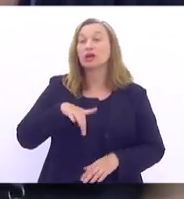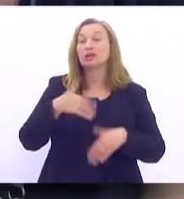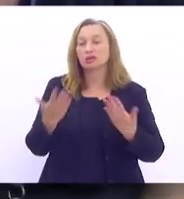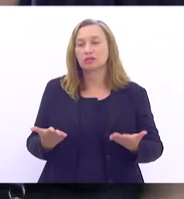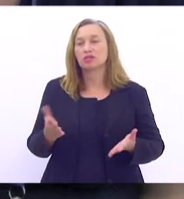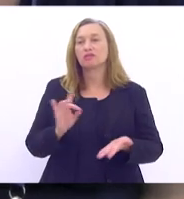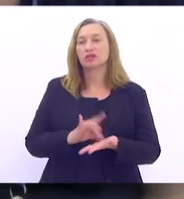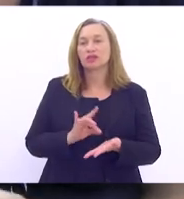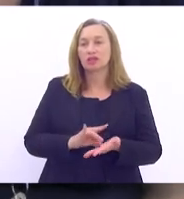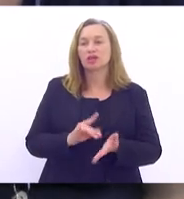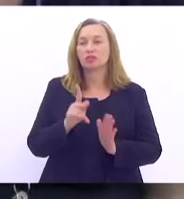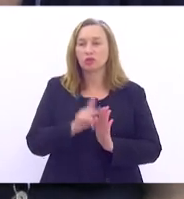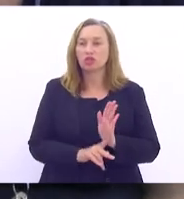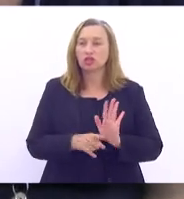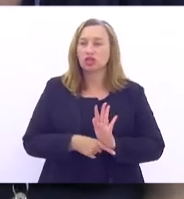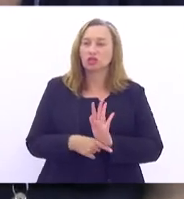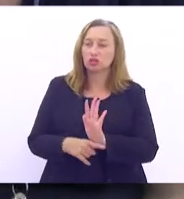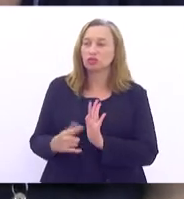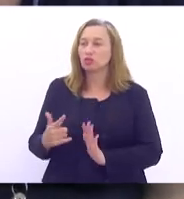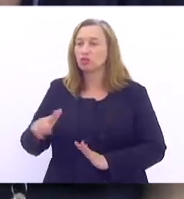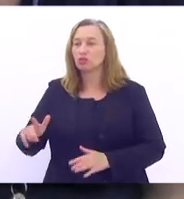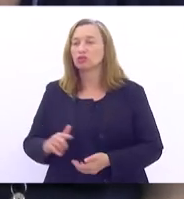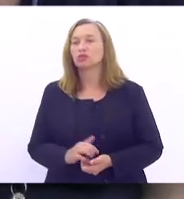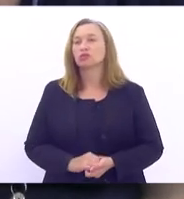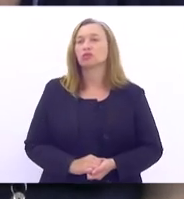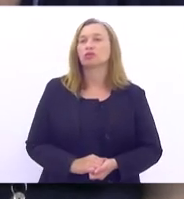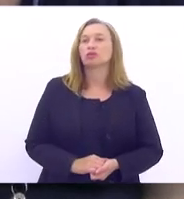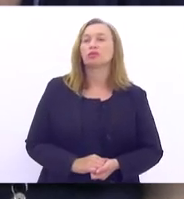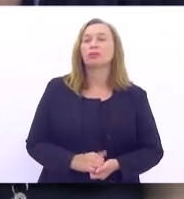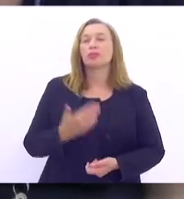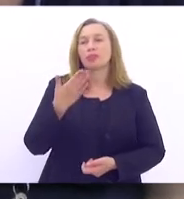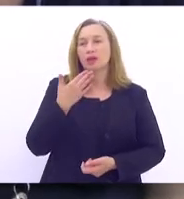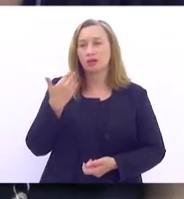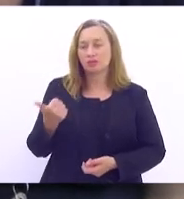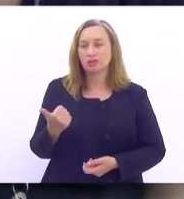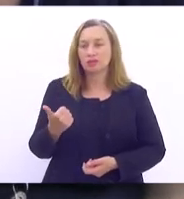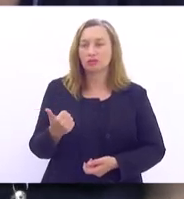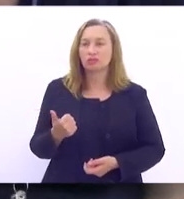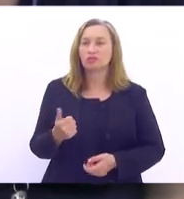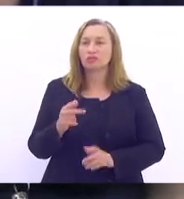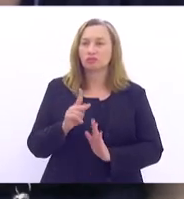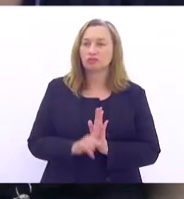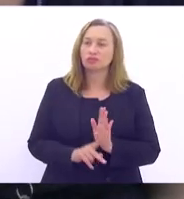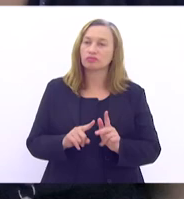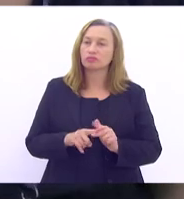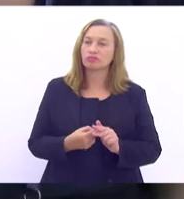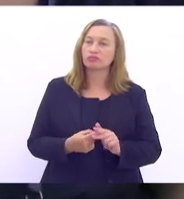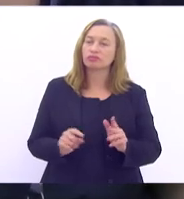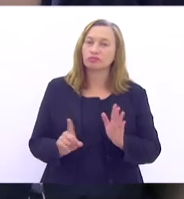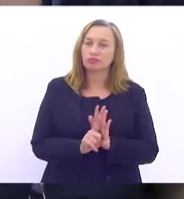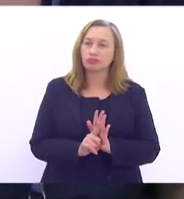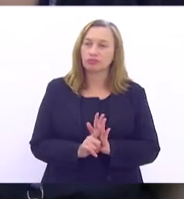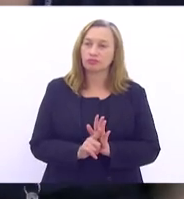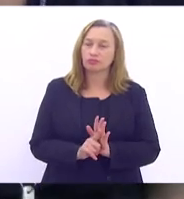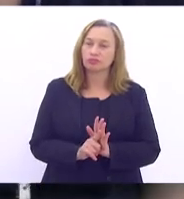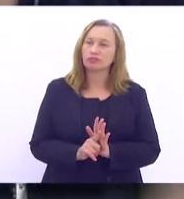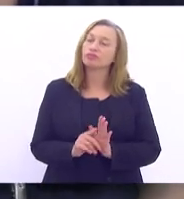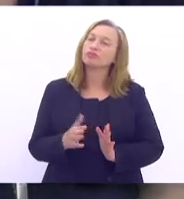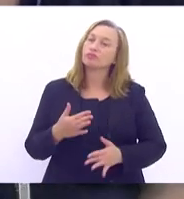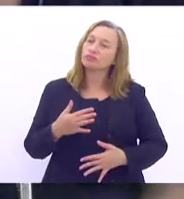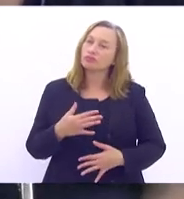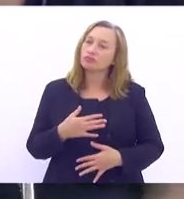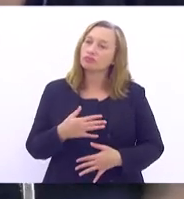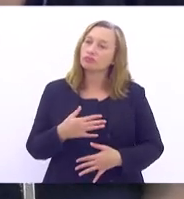a lei. Me parece que, pelo padrão que a gente tem tido aqui, o melhor seria o projeto alterar a lei. E eu me disponho a fazer